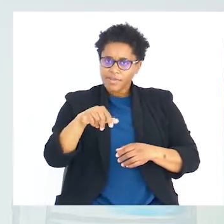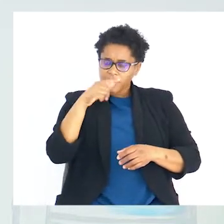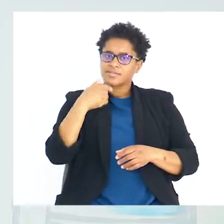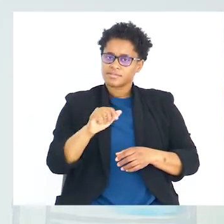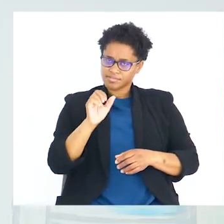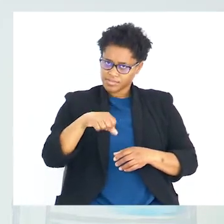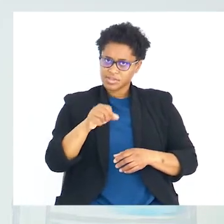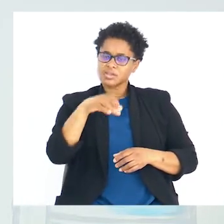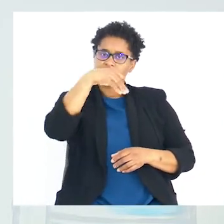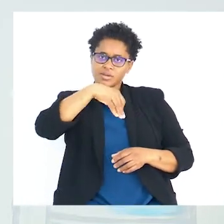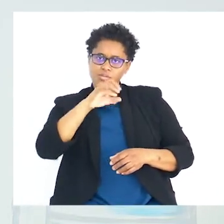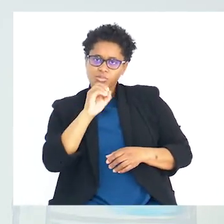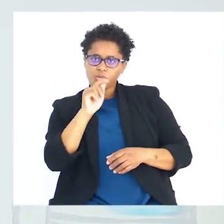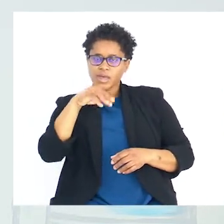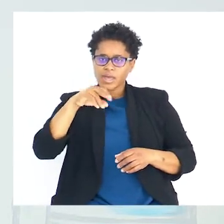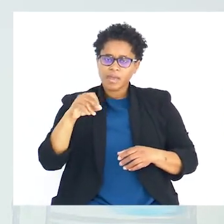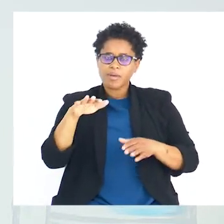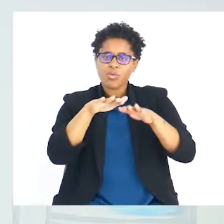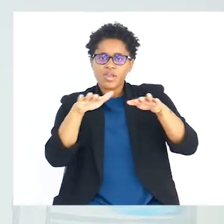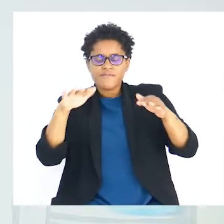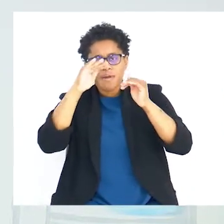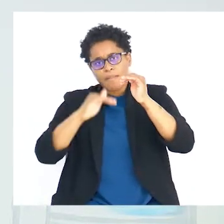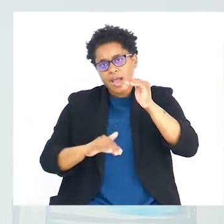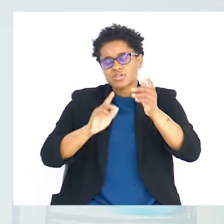de poesia, certo?